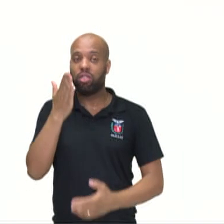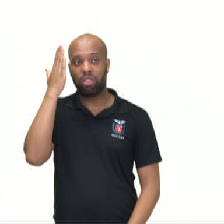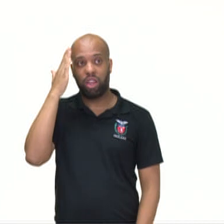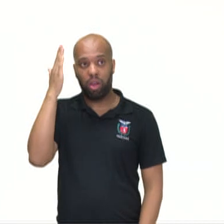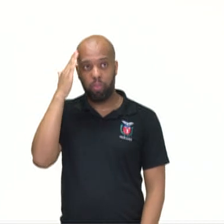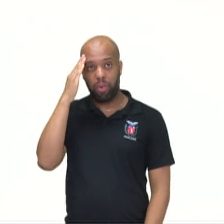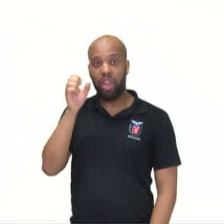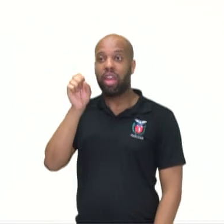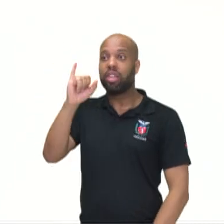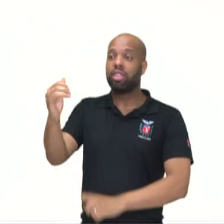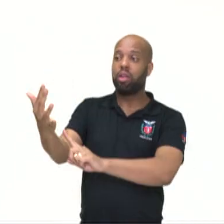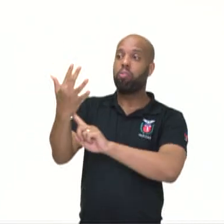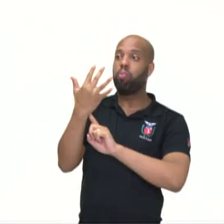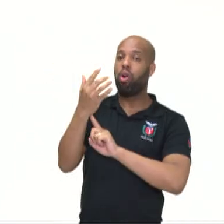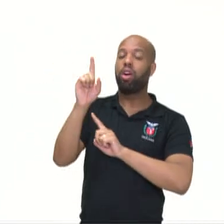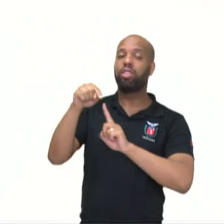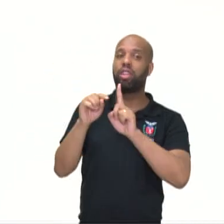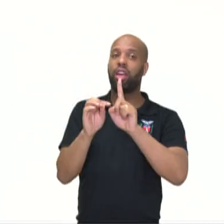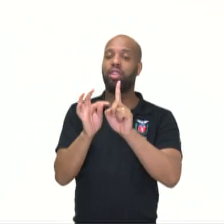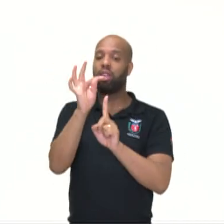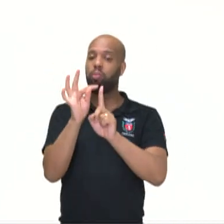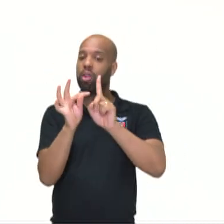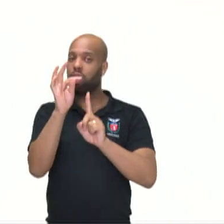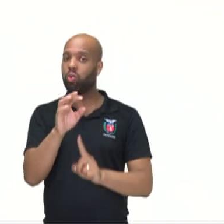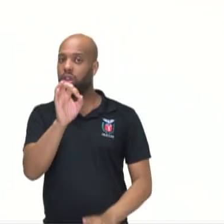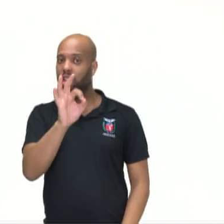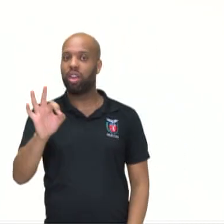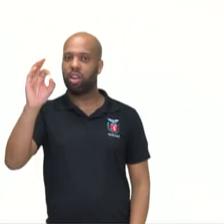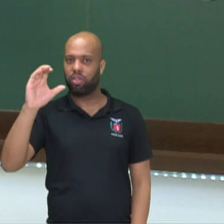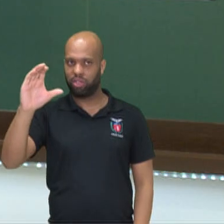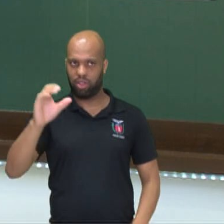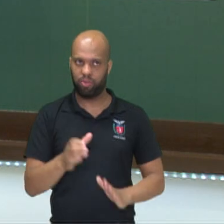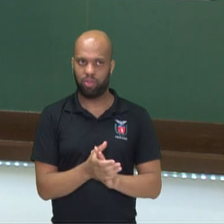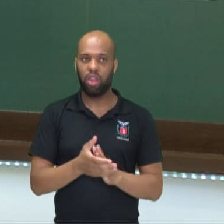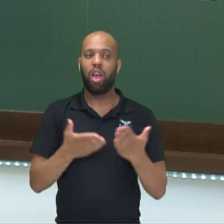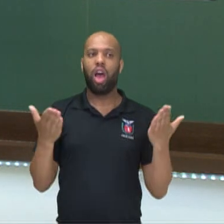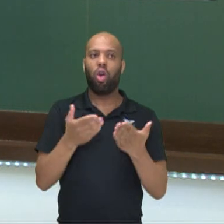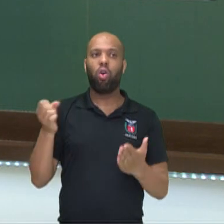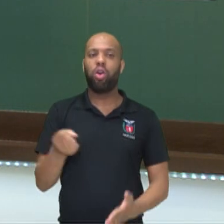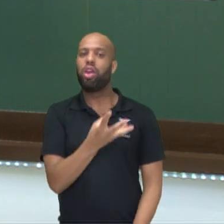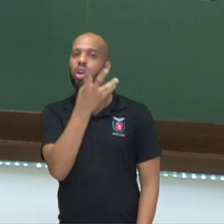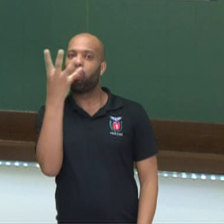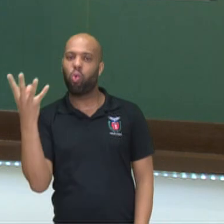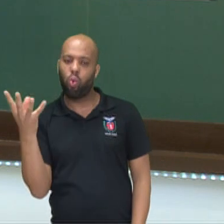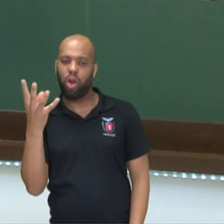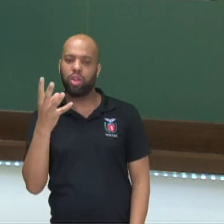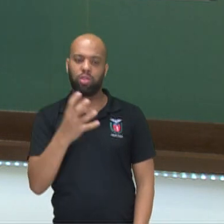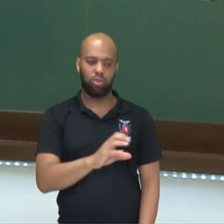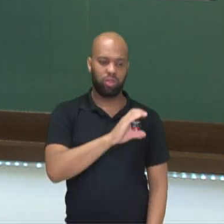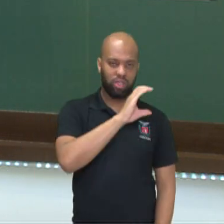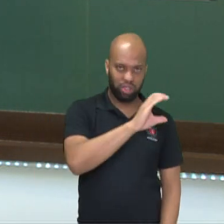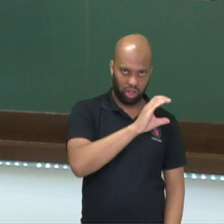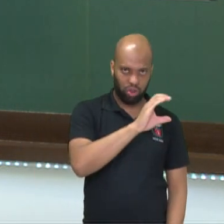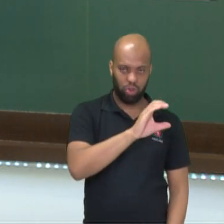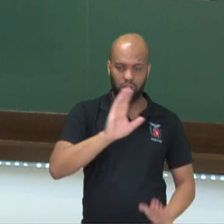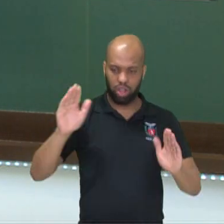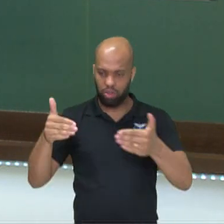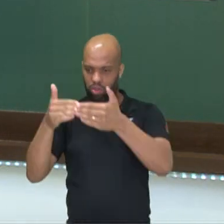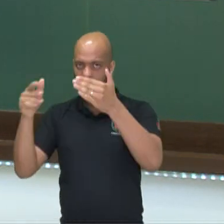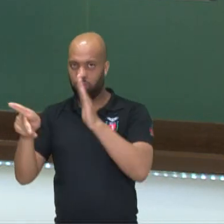esse medidor apontasse valores na escala Celsius? Então, quantos graus Celsius equivale a 104 graus